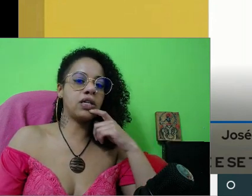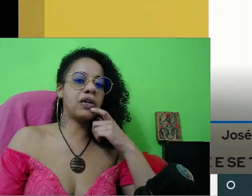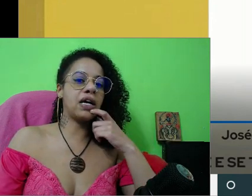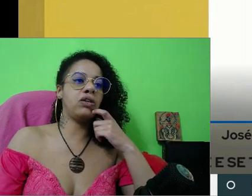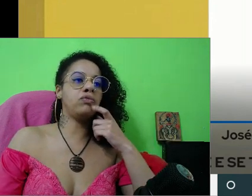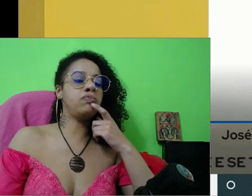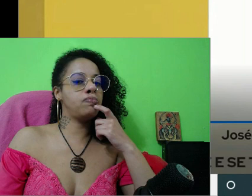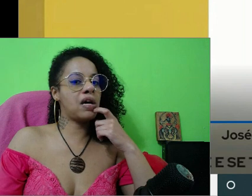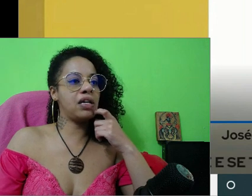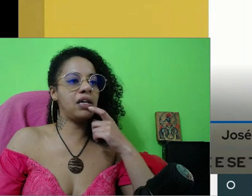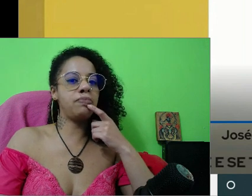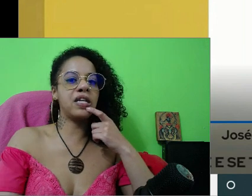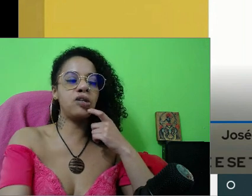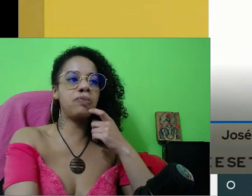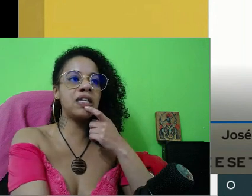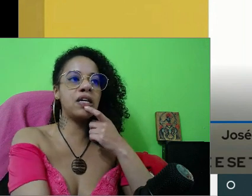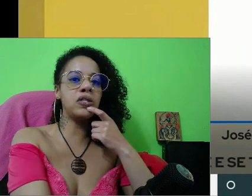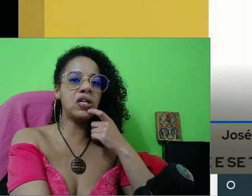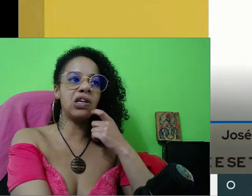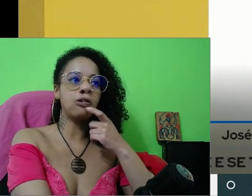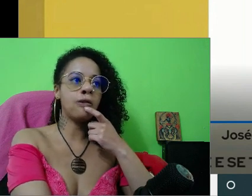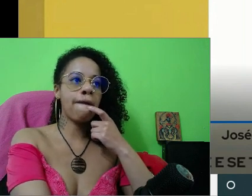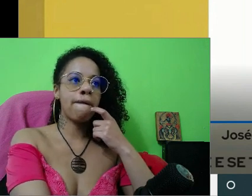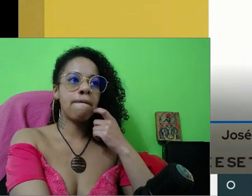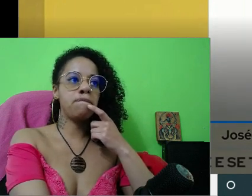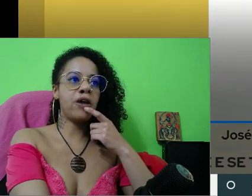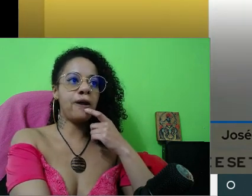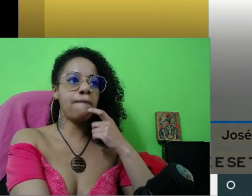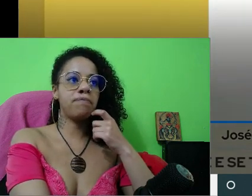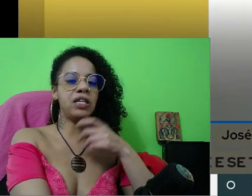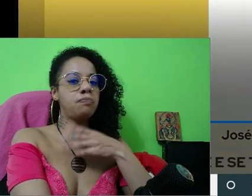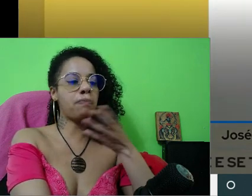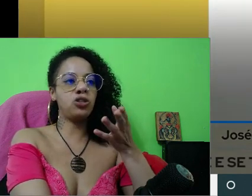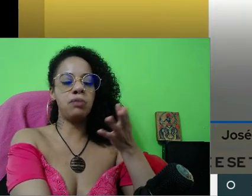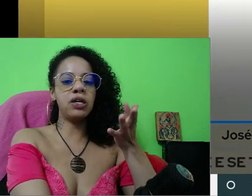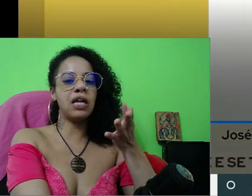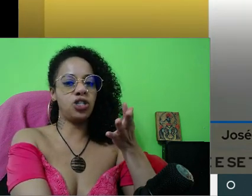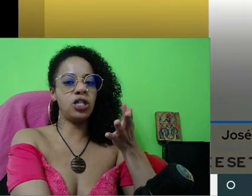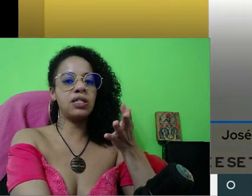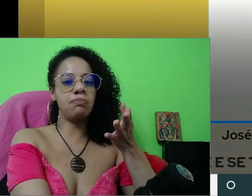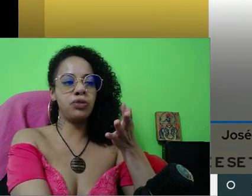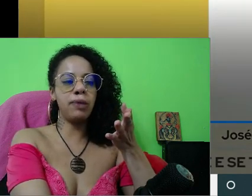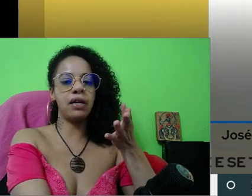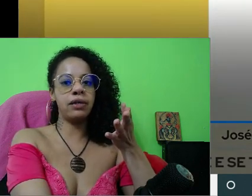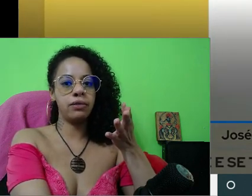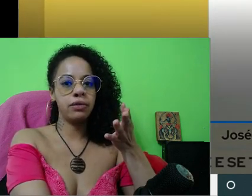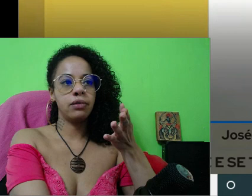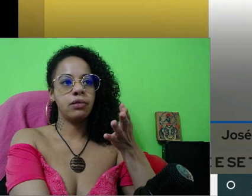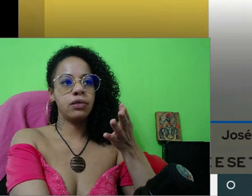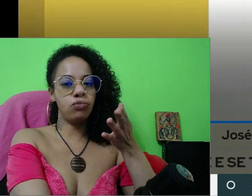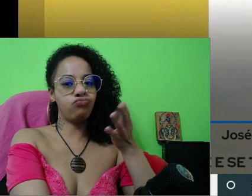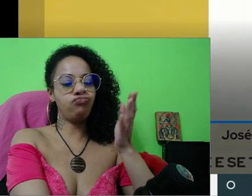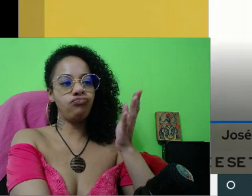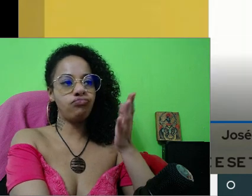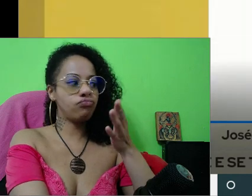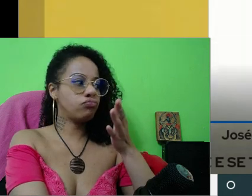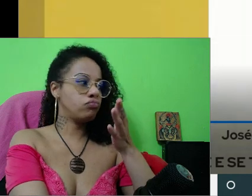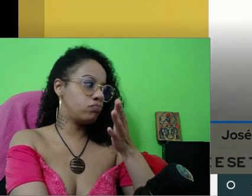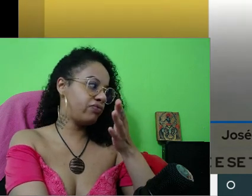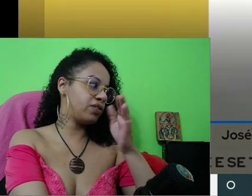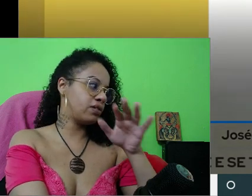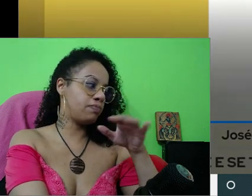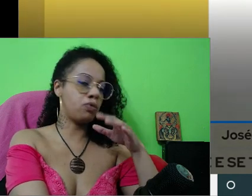nas costas no carrinho aí a liberdade é mais reduzida né E esse papo de liberdade a gente sabe muito bem né que